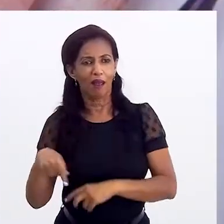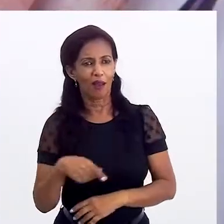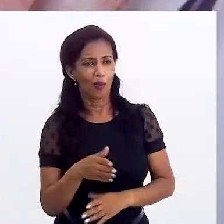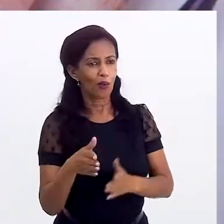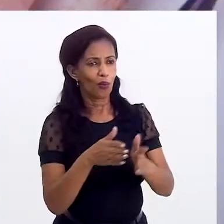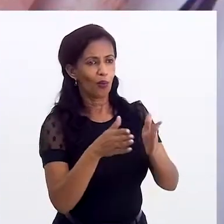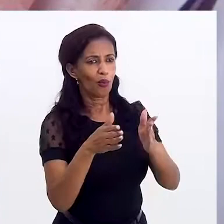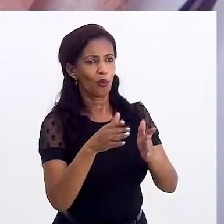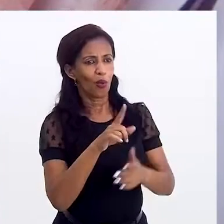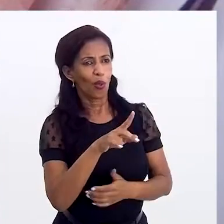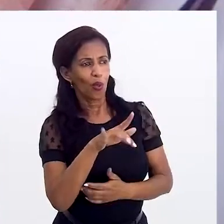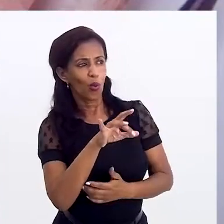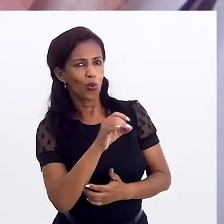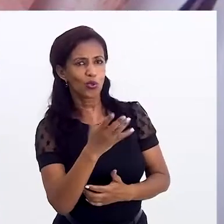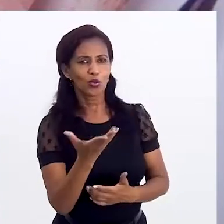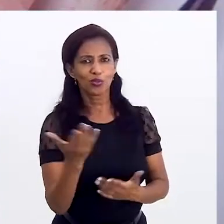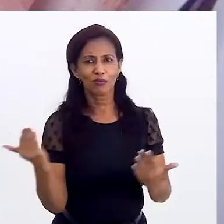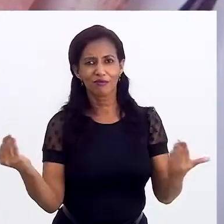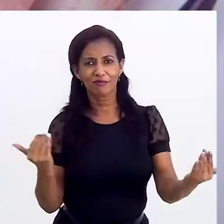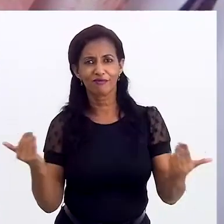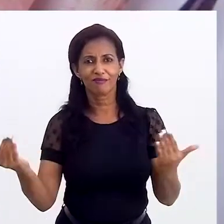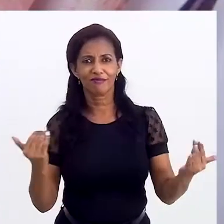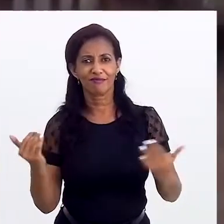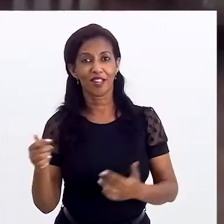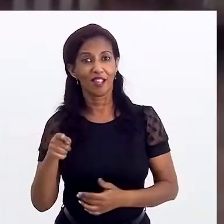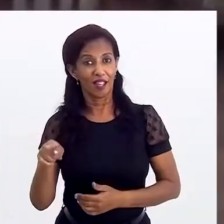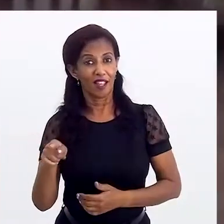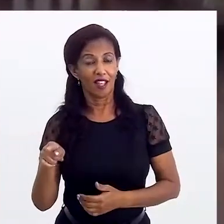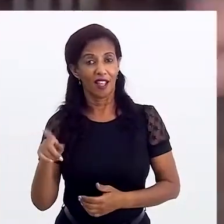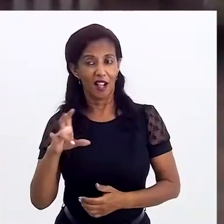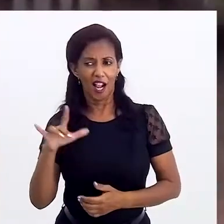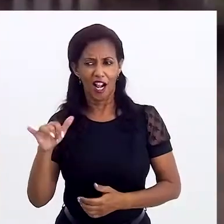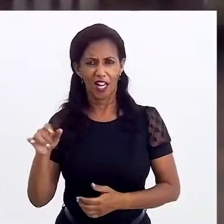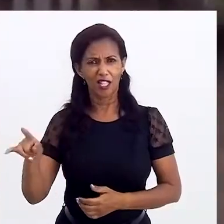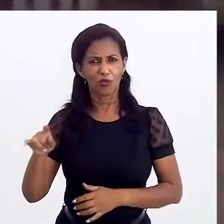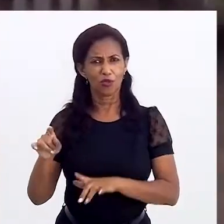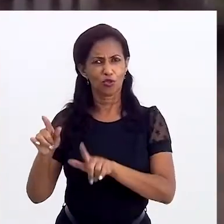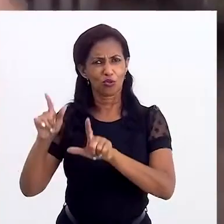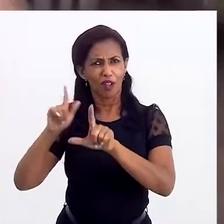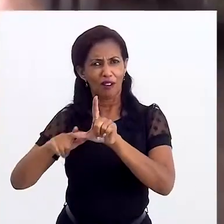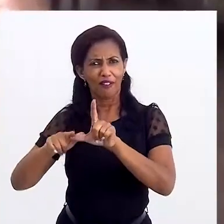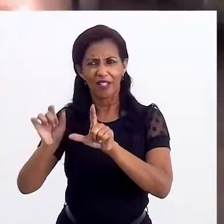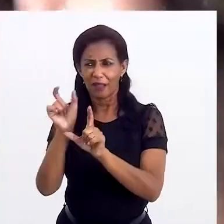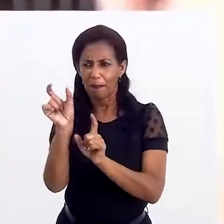popular e o outro por um caminho mais erudito. O Cleiton estudava teoria,